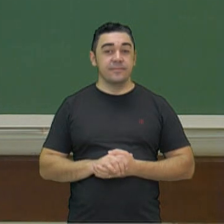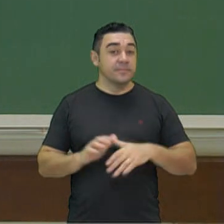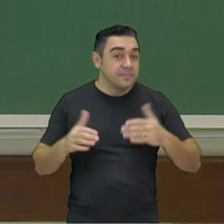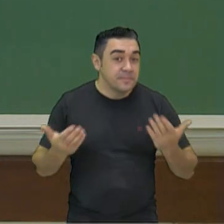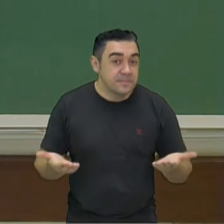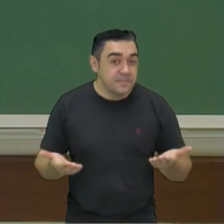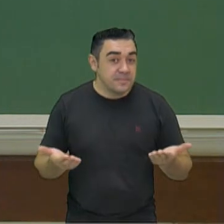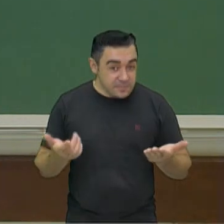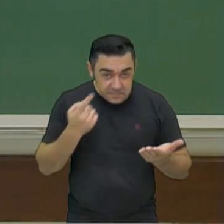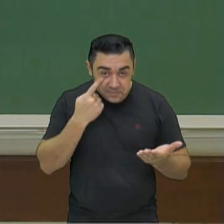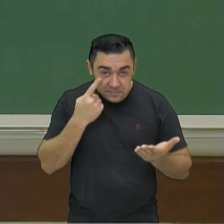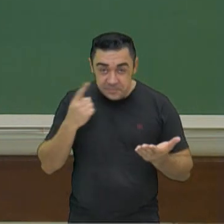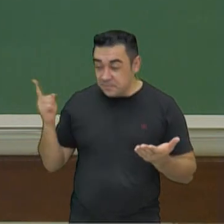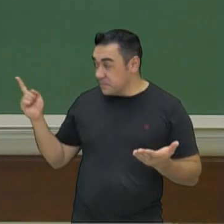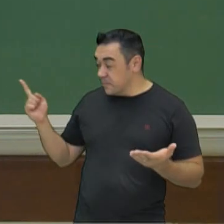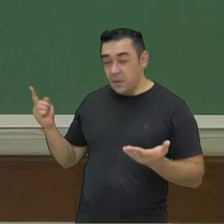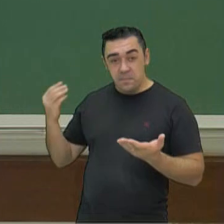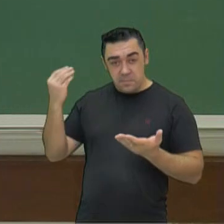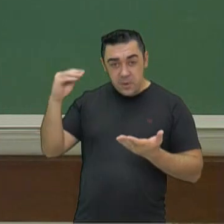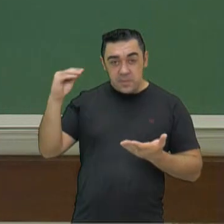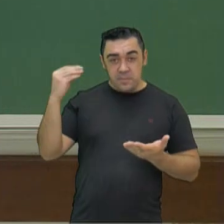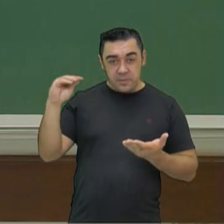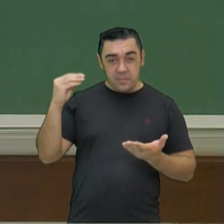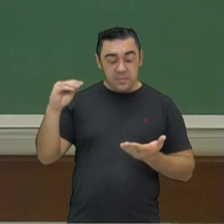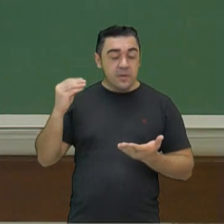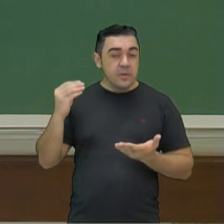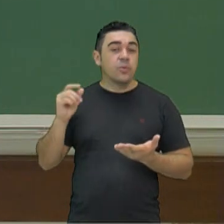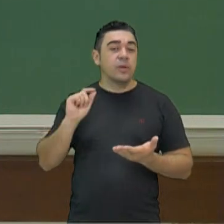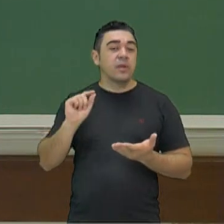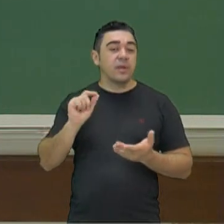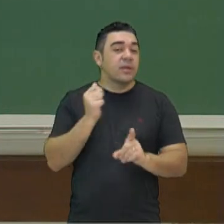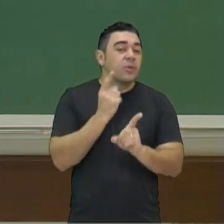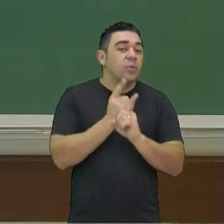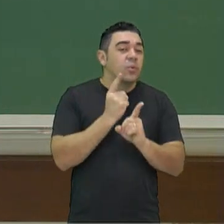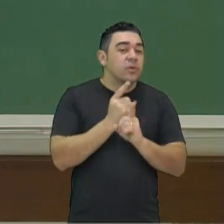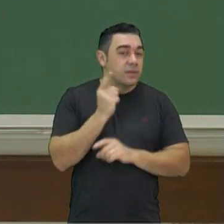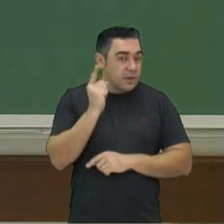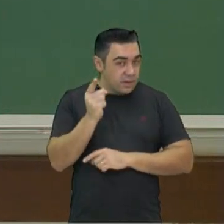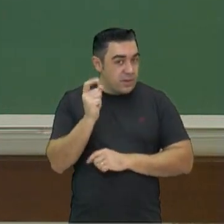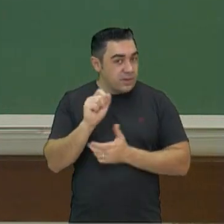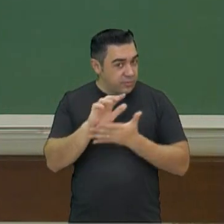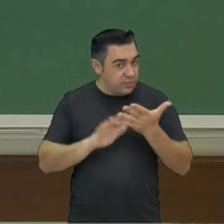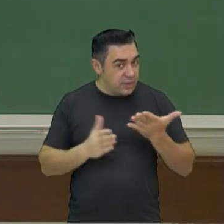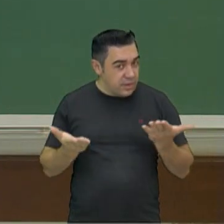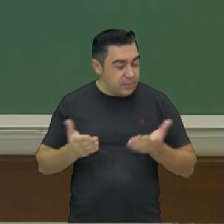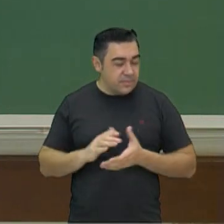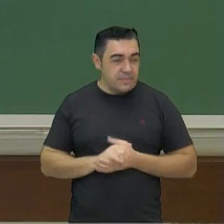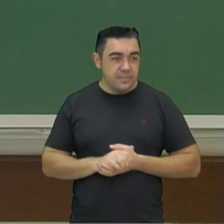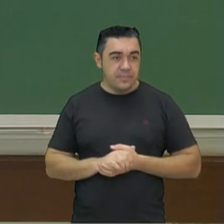Então, pessoal, vamos lá completar então aqui os dados que foram dados nesse exercício.